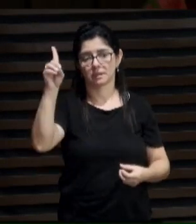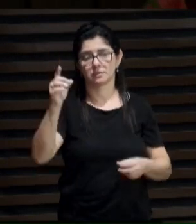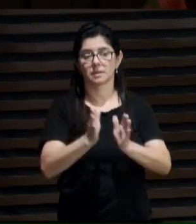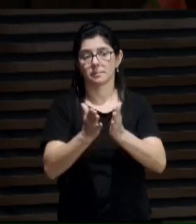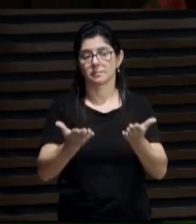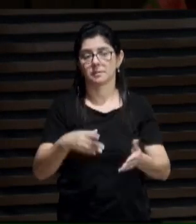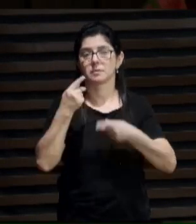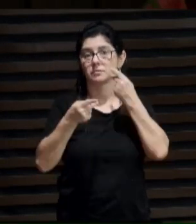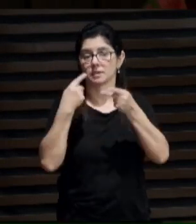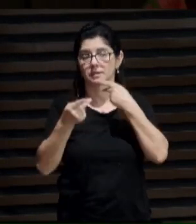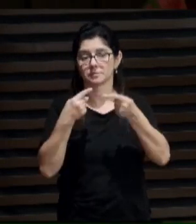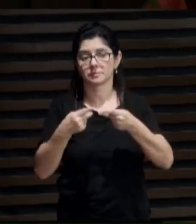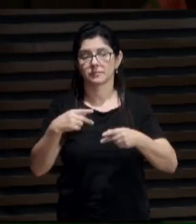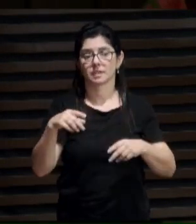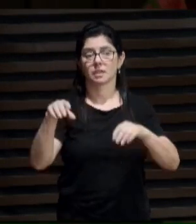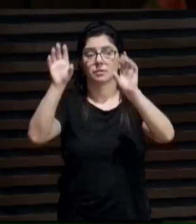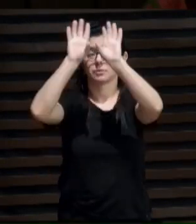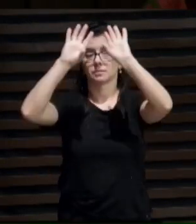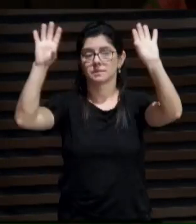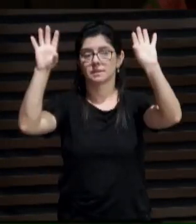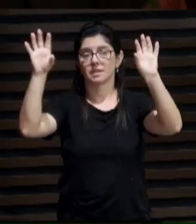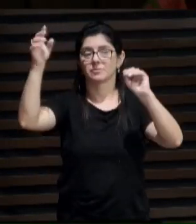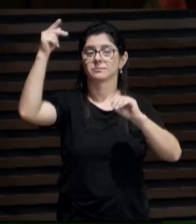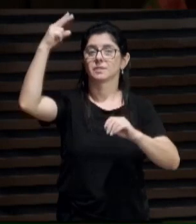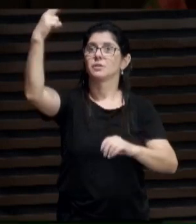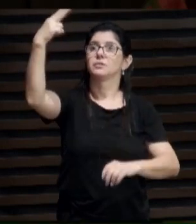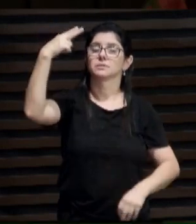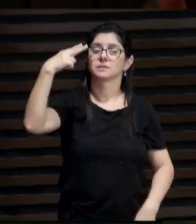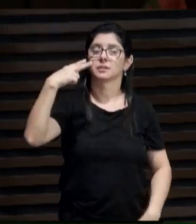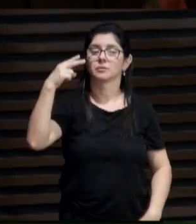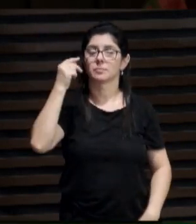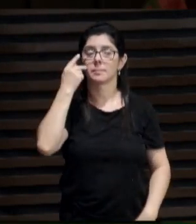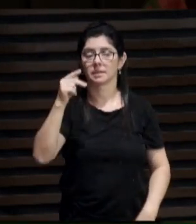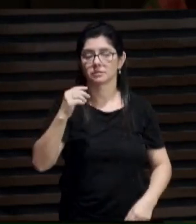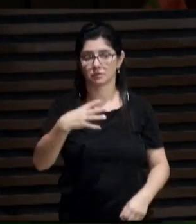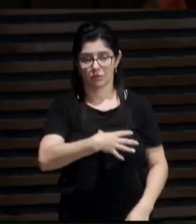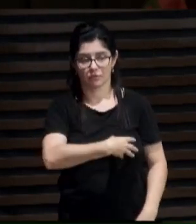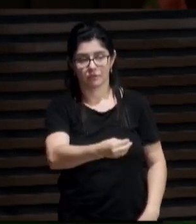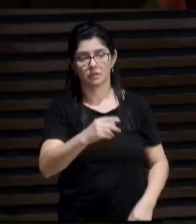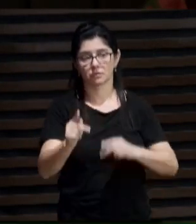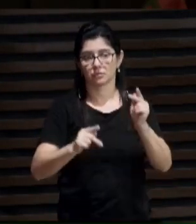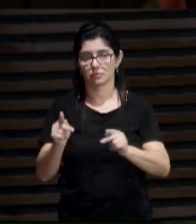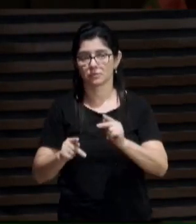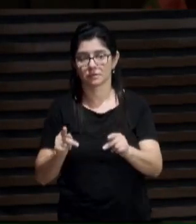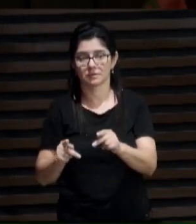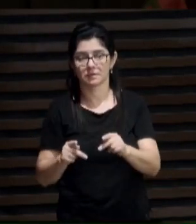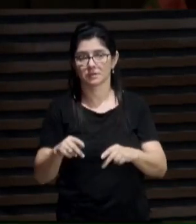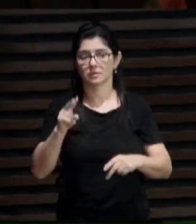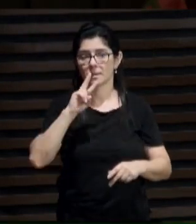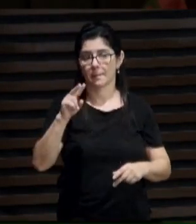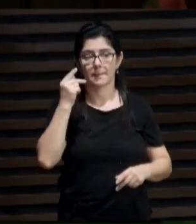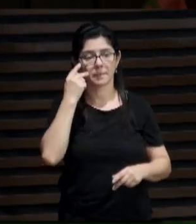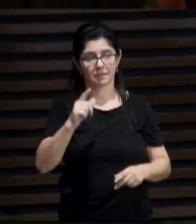que, do céu olha o Senhor para os filhos dos homens, para ver se há quem